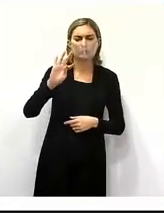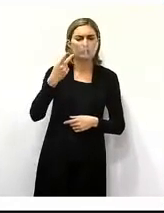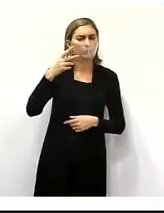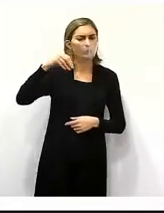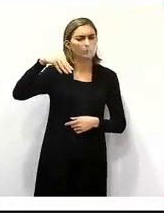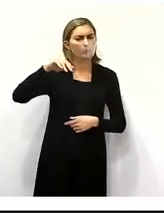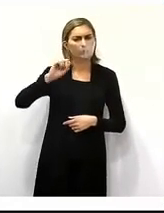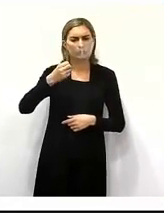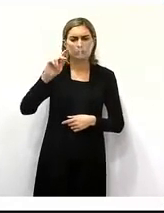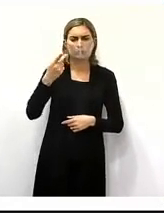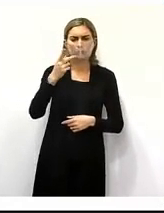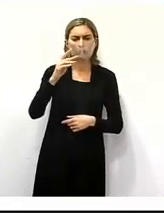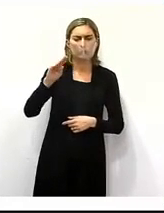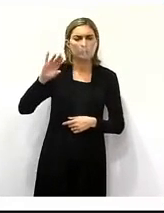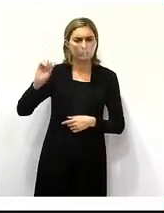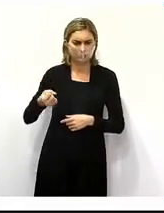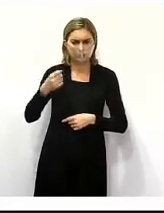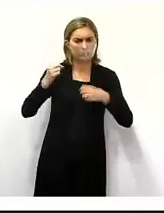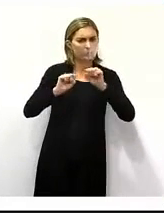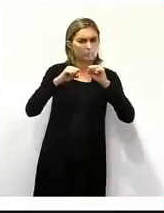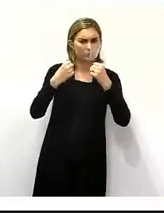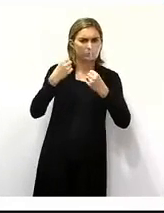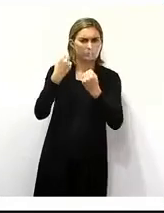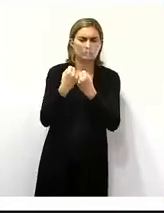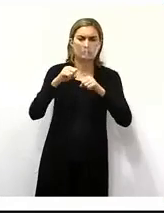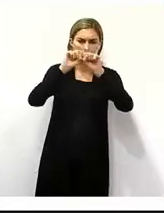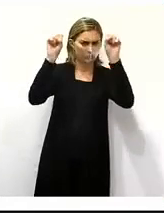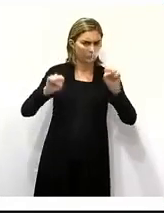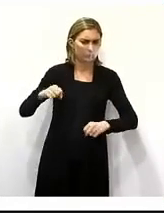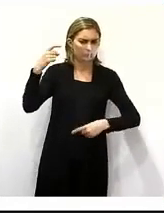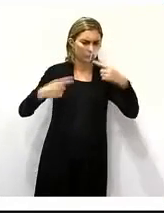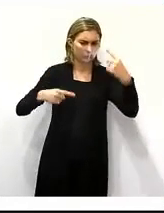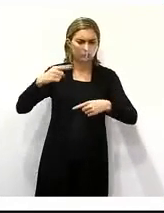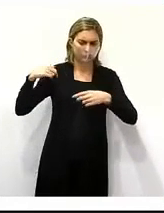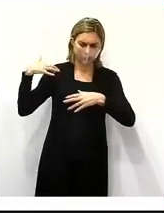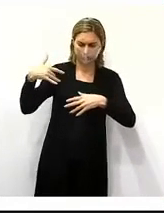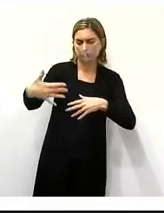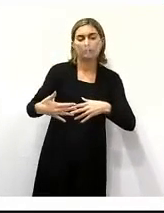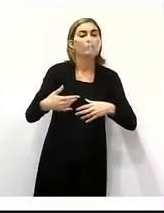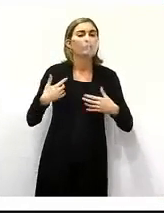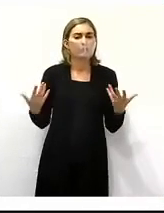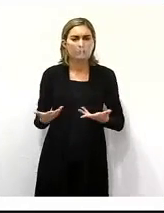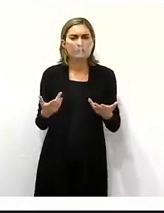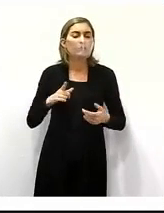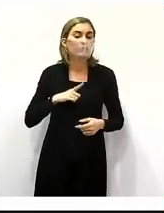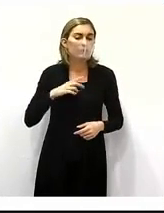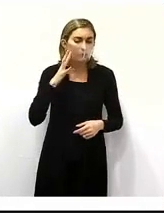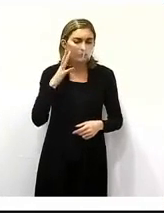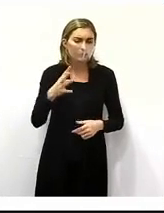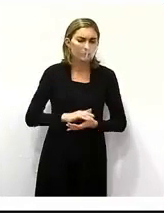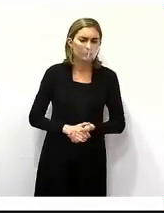na construção de sistemas políticos contemporâneos, que consolidou a,